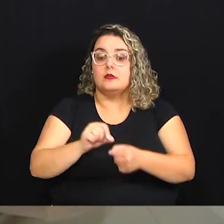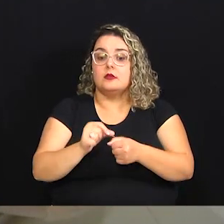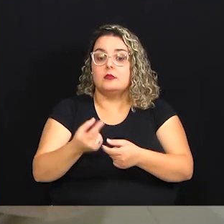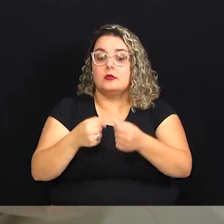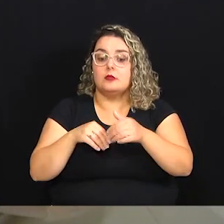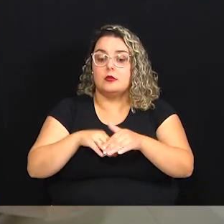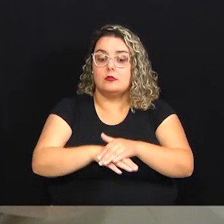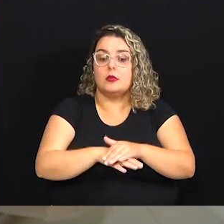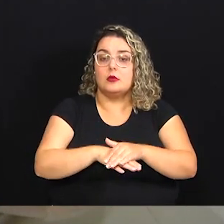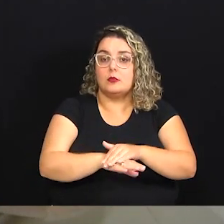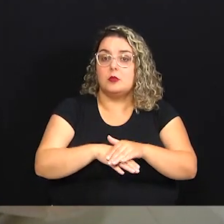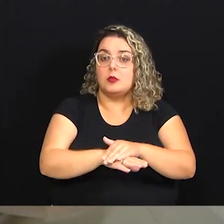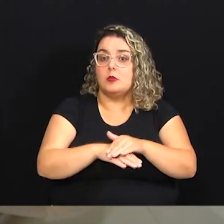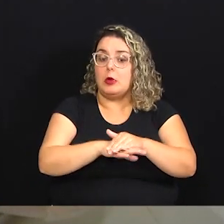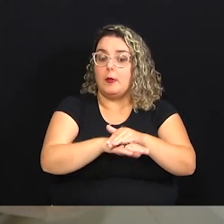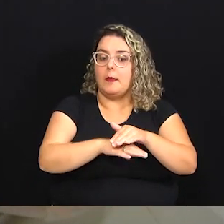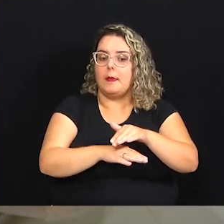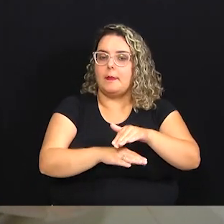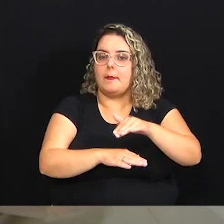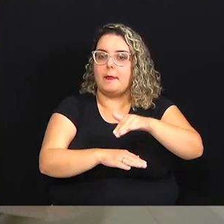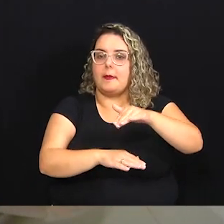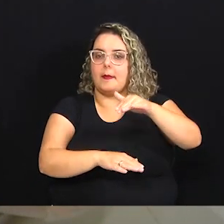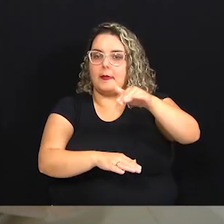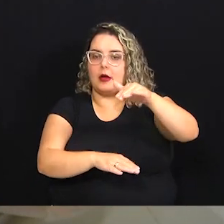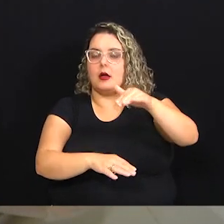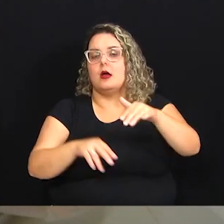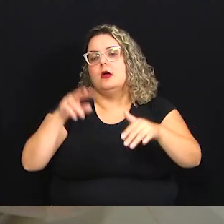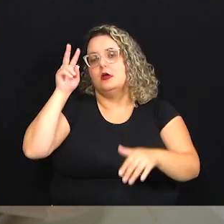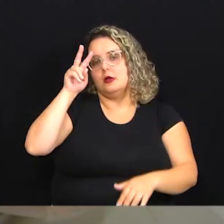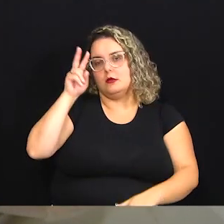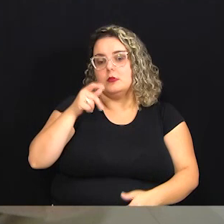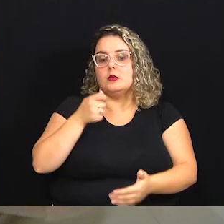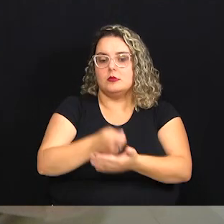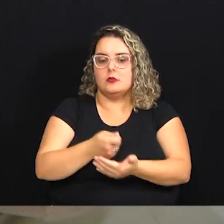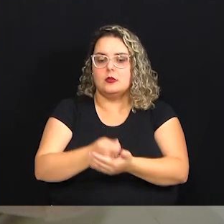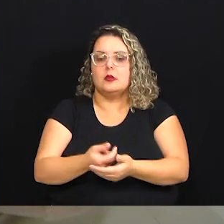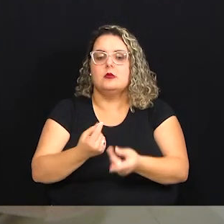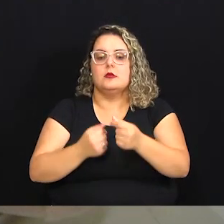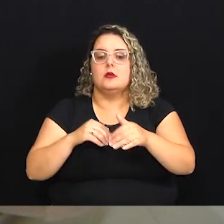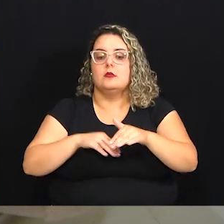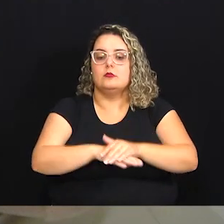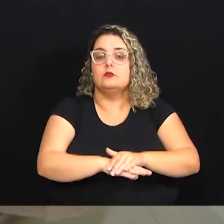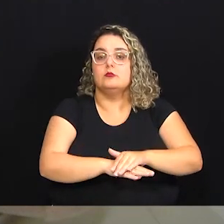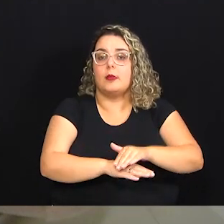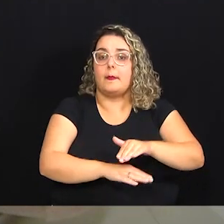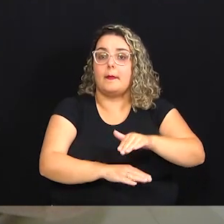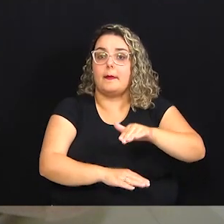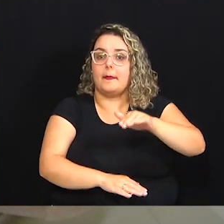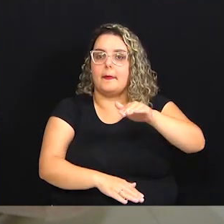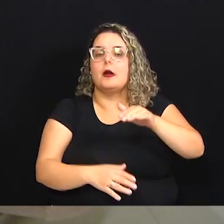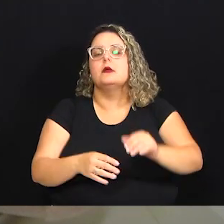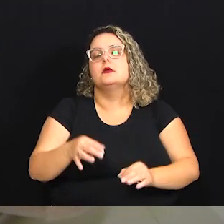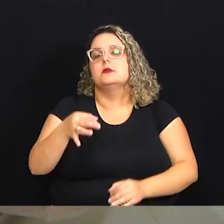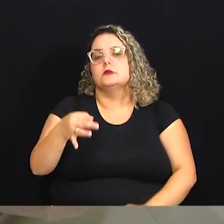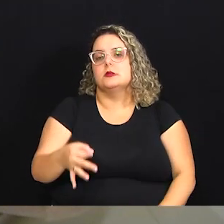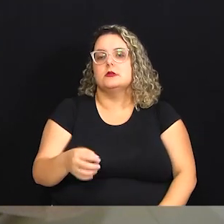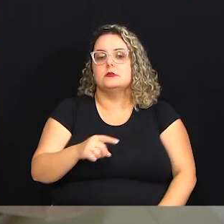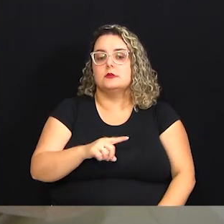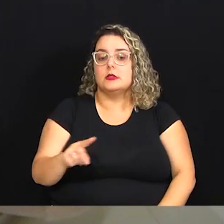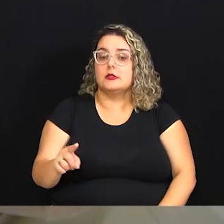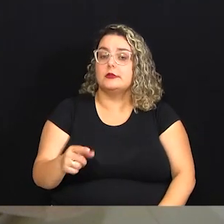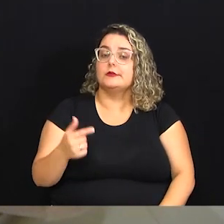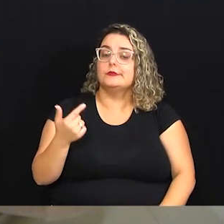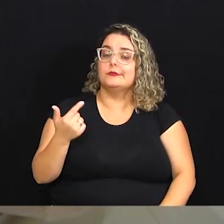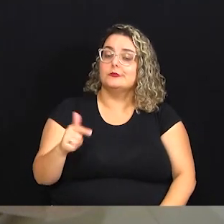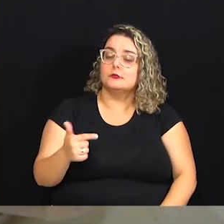de caixa, a gente tende a se lembrar das nossas obrigações e fazer a reserva adequada para não entrar, quer dizer,